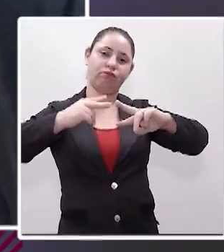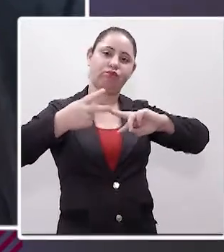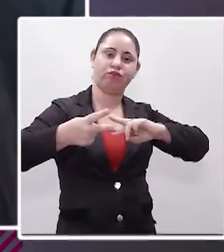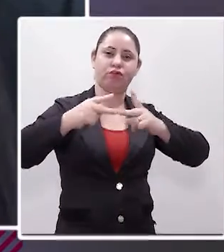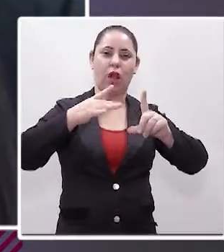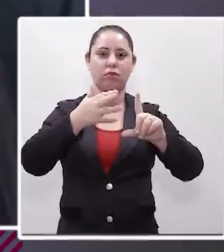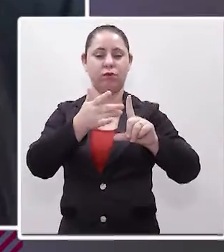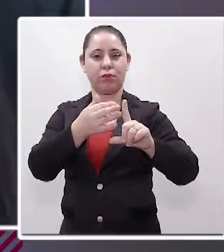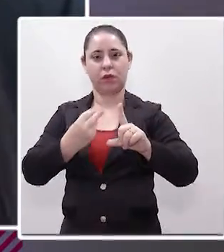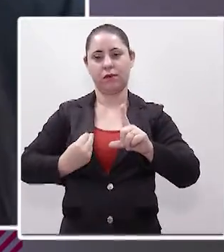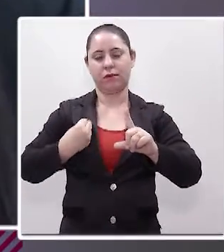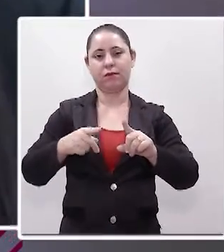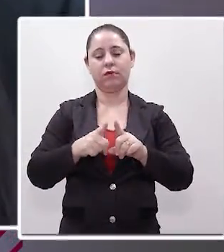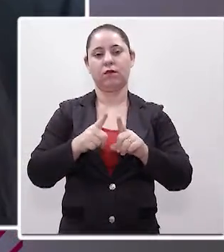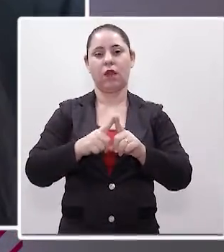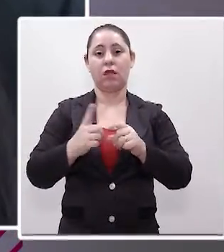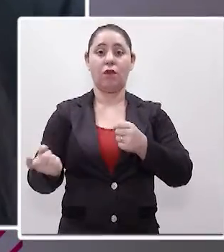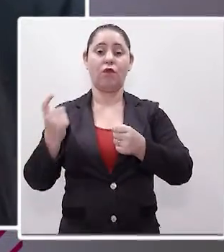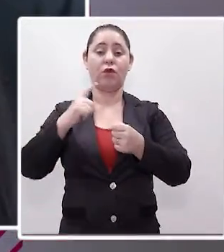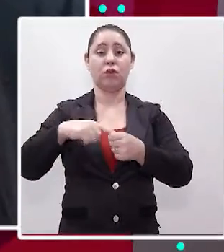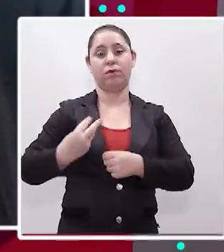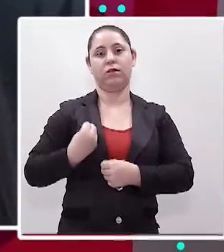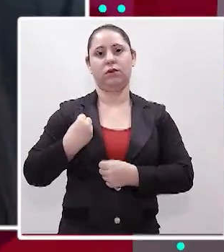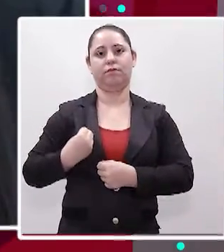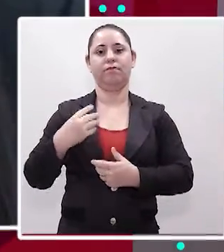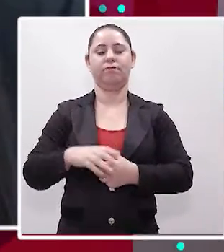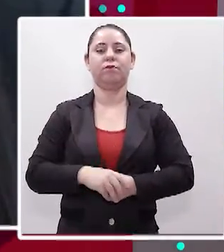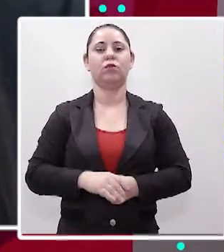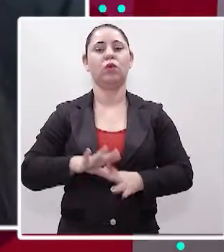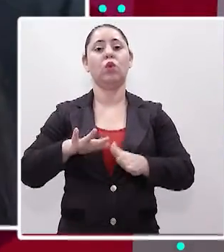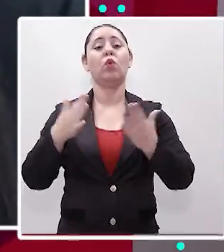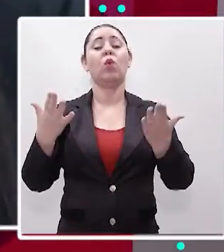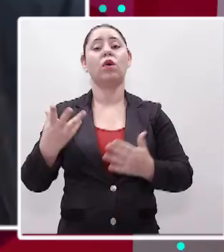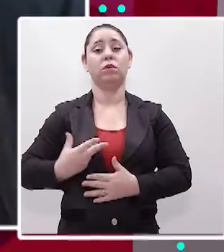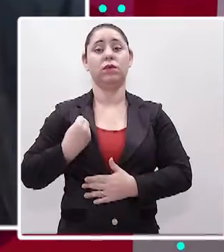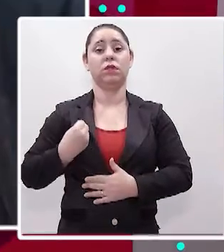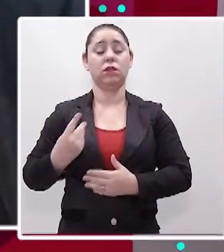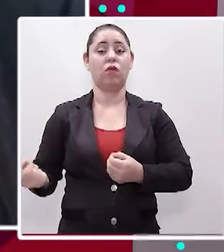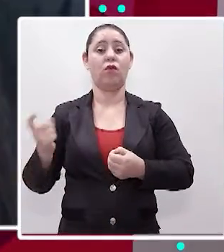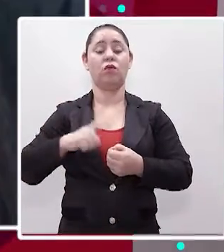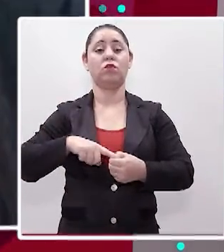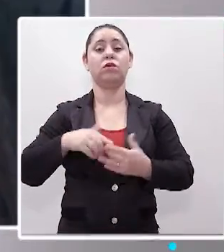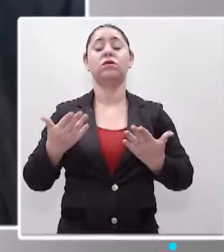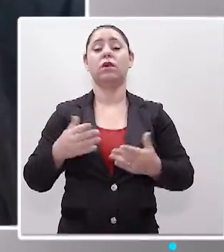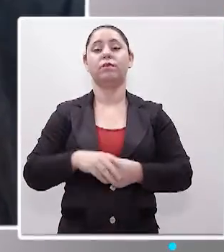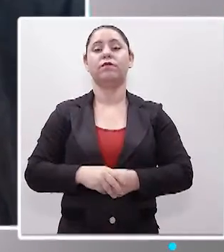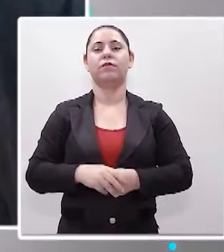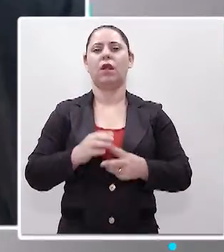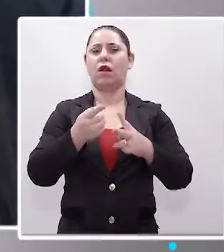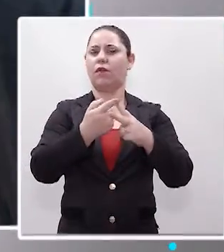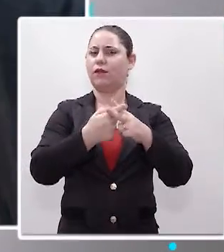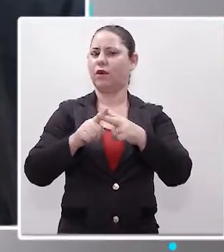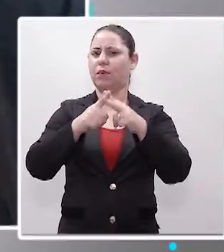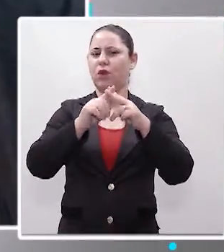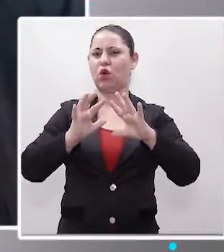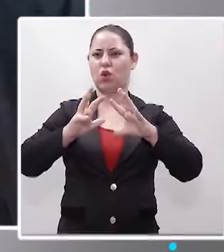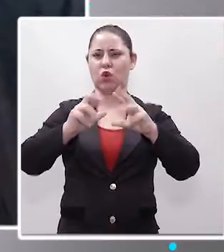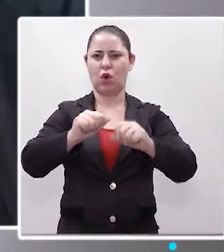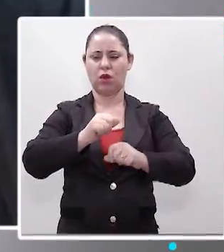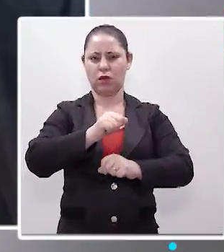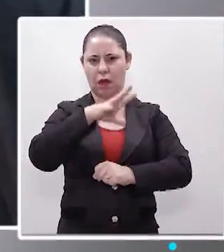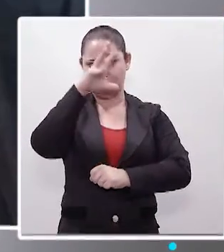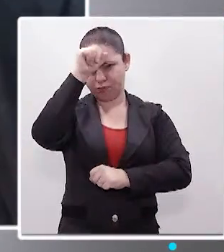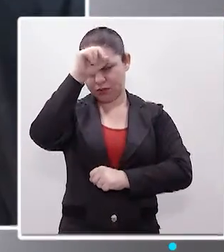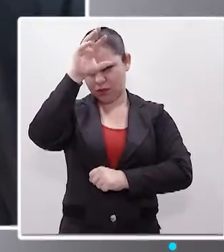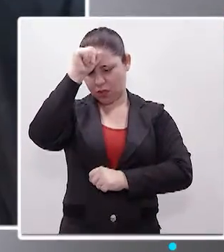sistema híbrido com as aulas, até que isso possa ser novamente presencial. Quando for presencial de novo, professora, essas ferramentas que